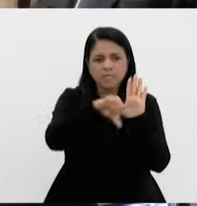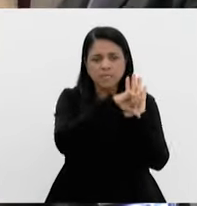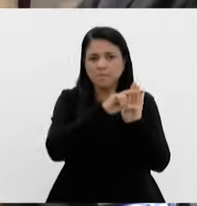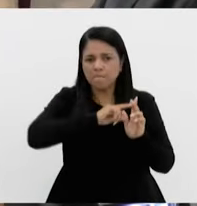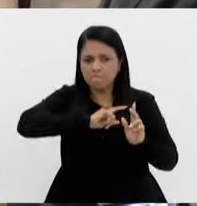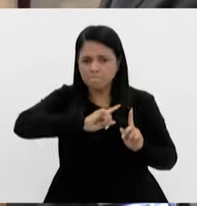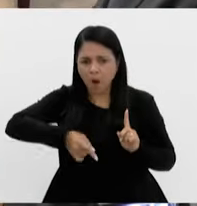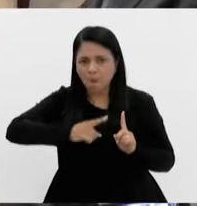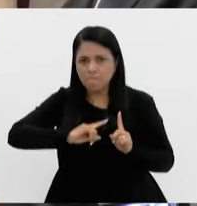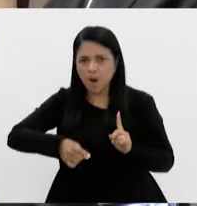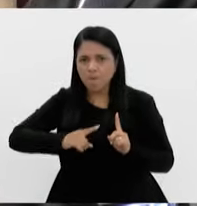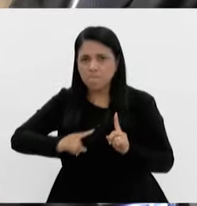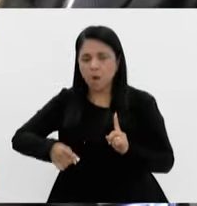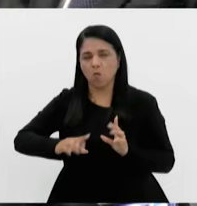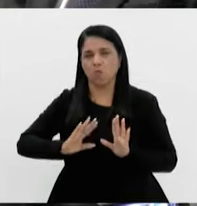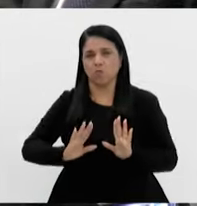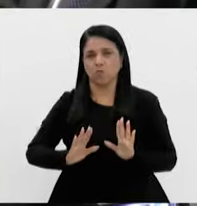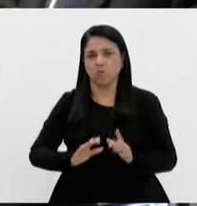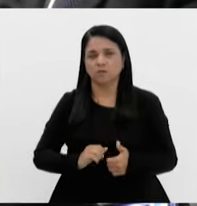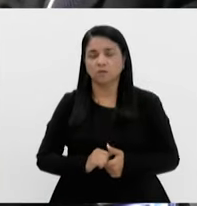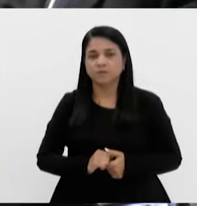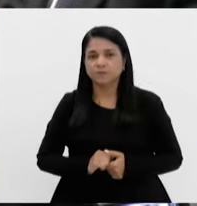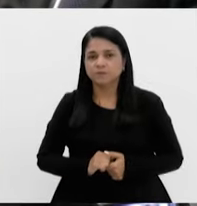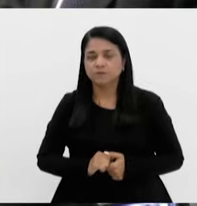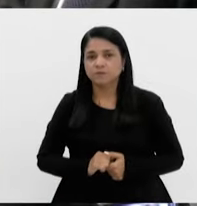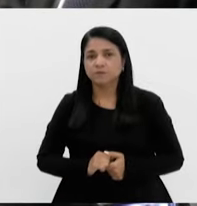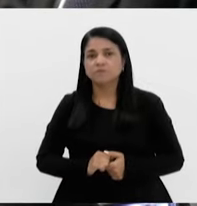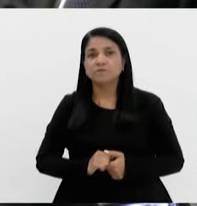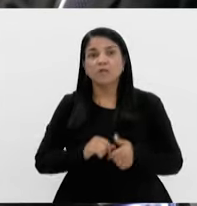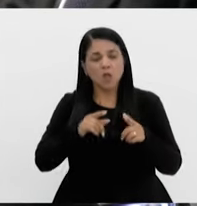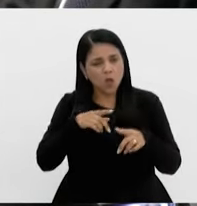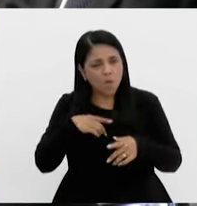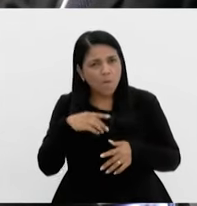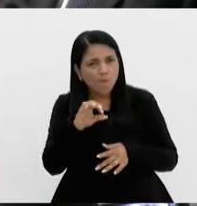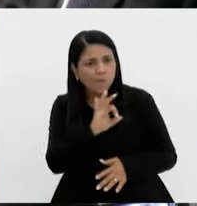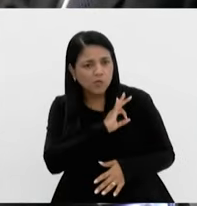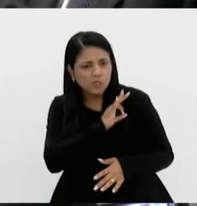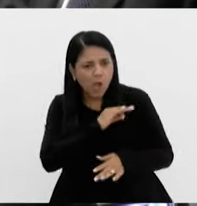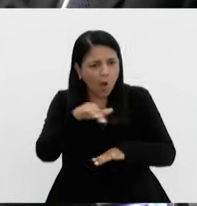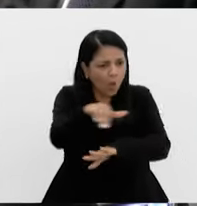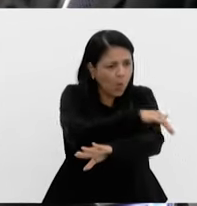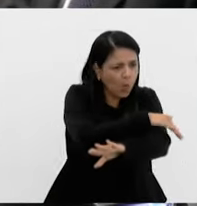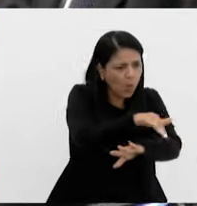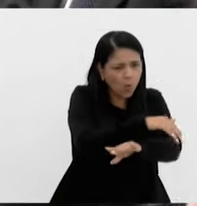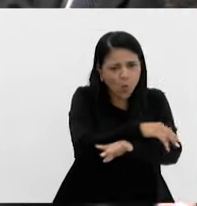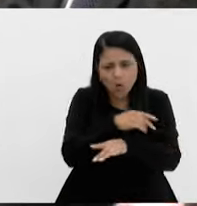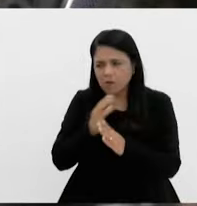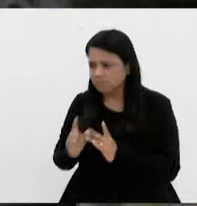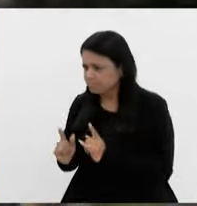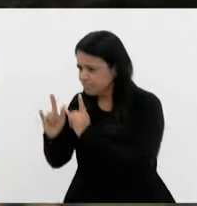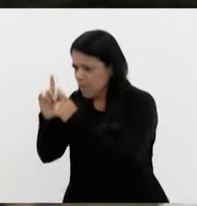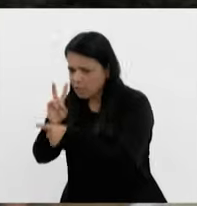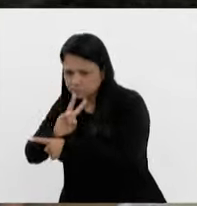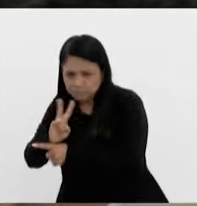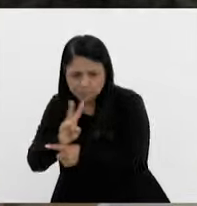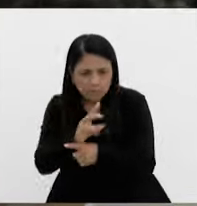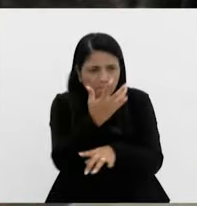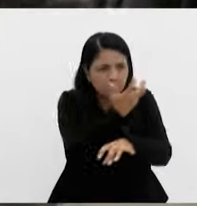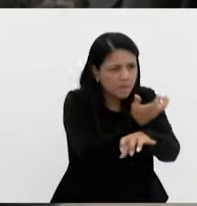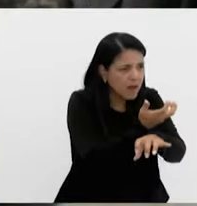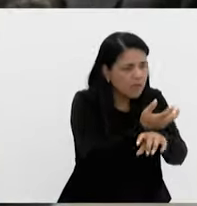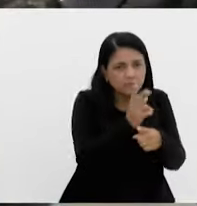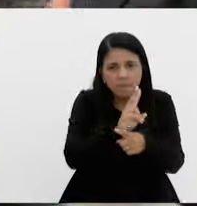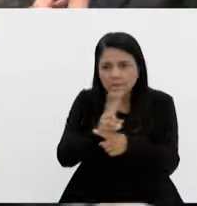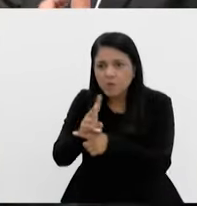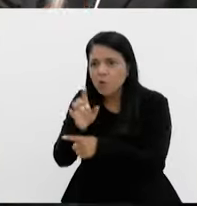de menor potencial ofensivo é o policial que tá na rua em cada centro comercial em cada praça e conhece